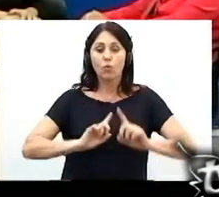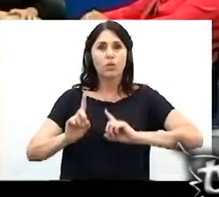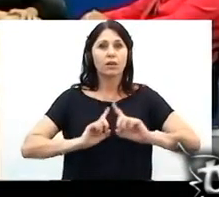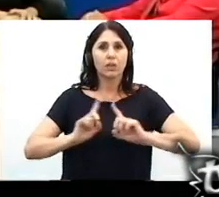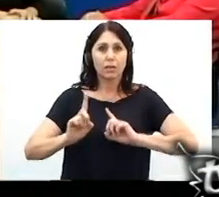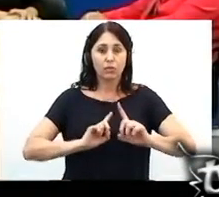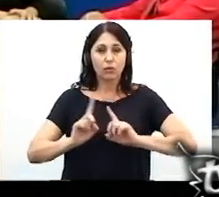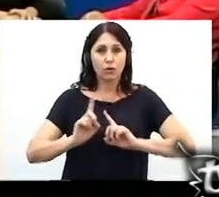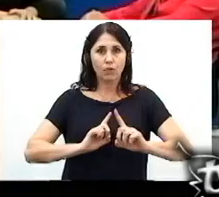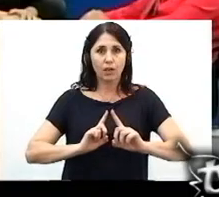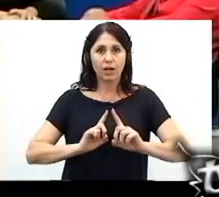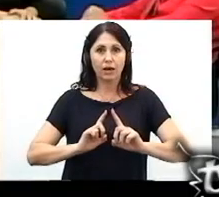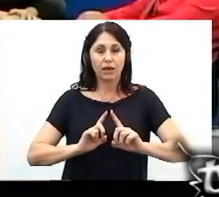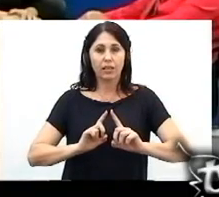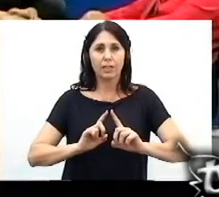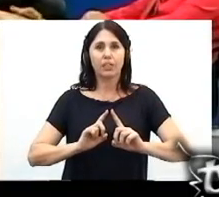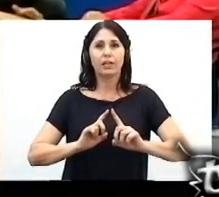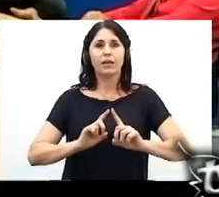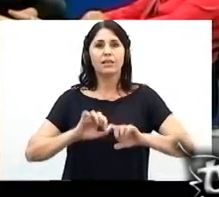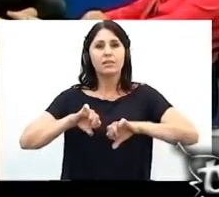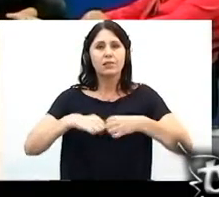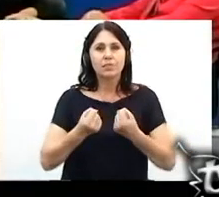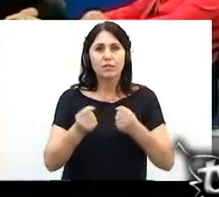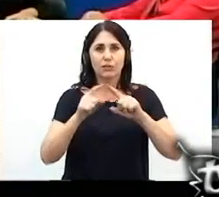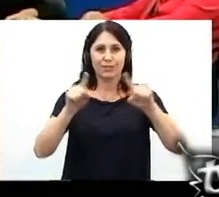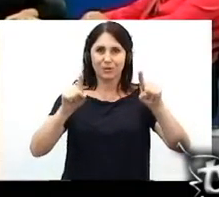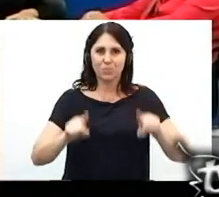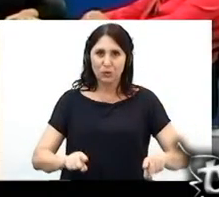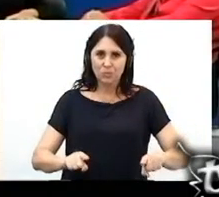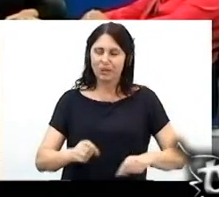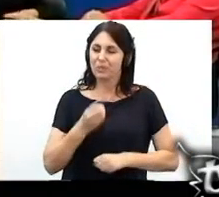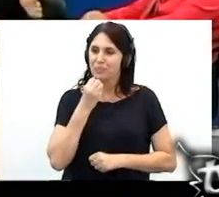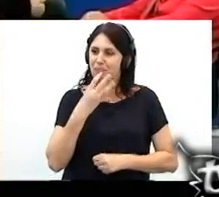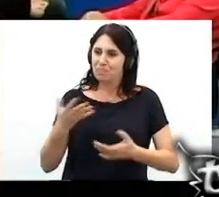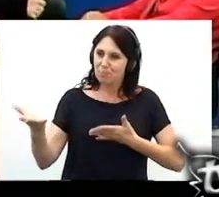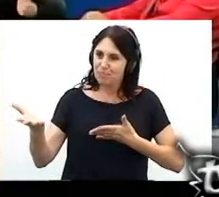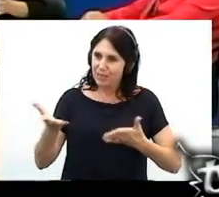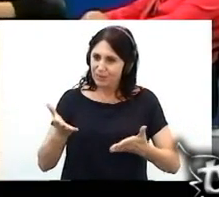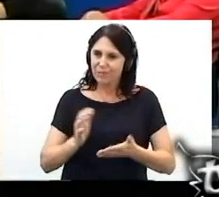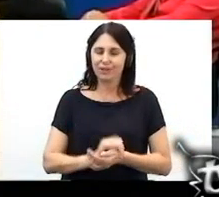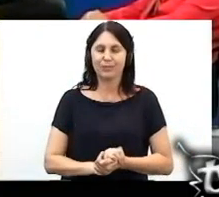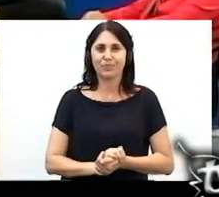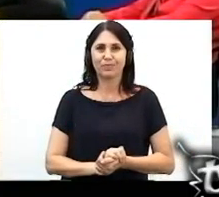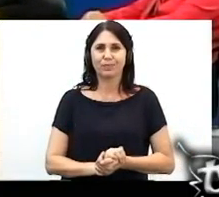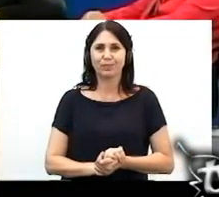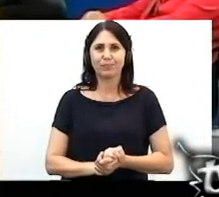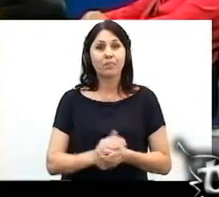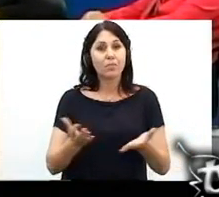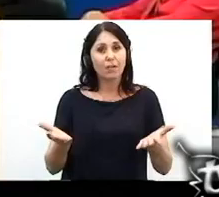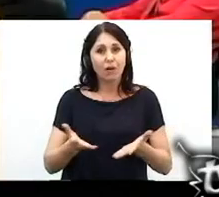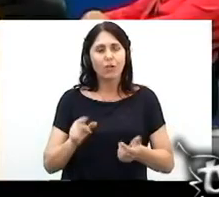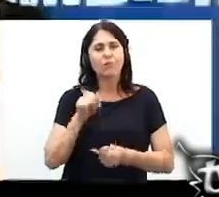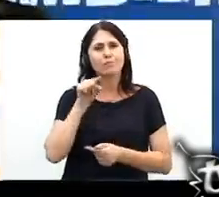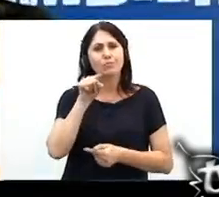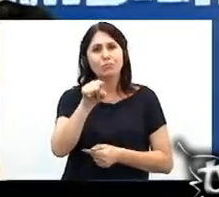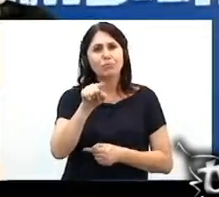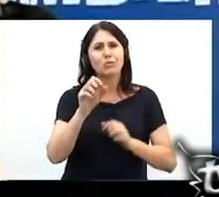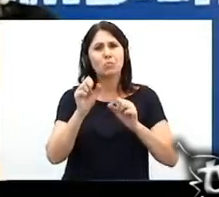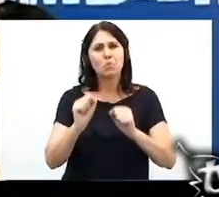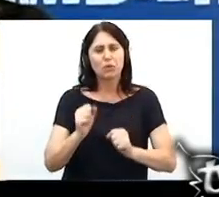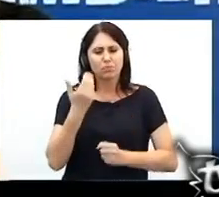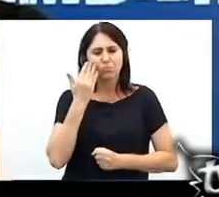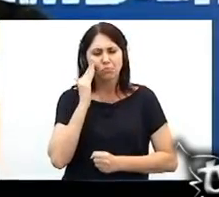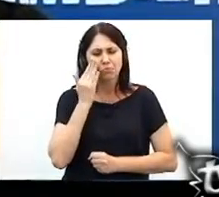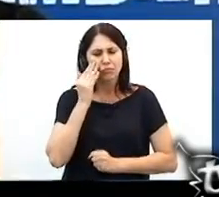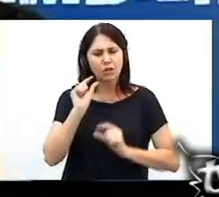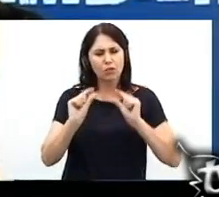professor. Obrigado. Ainda a agente de trânsito Raquel Rubio, né? Ela que é coordenadora do Gabinete